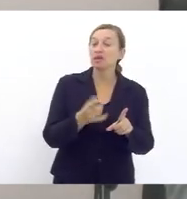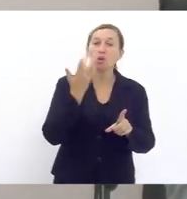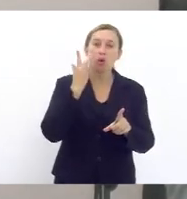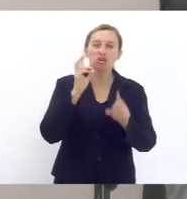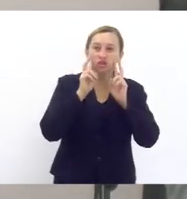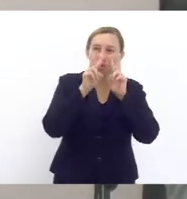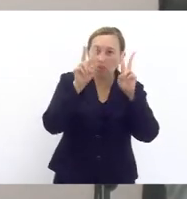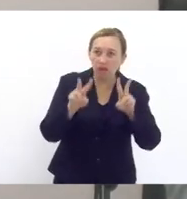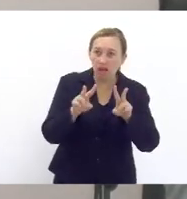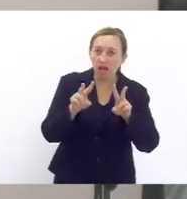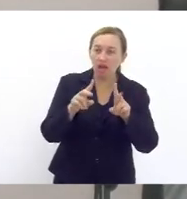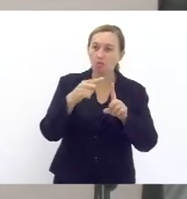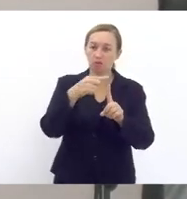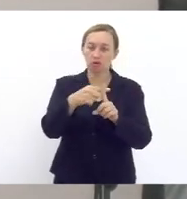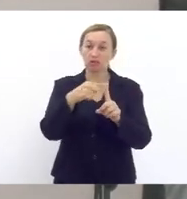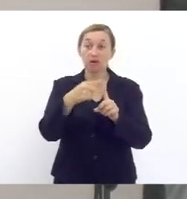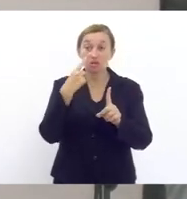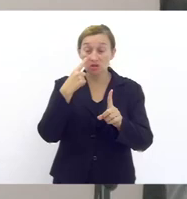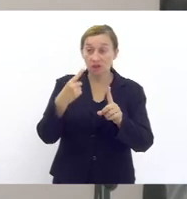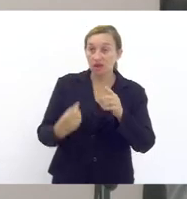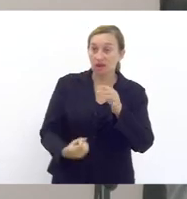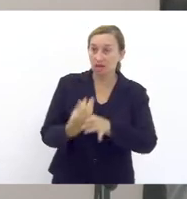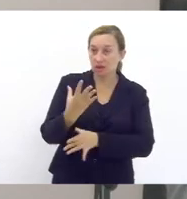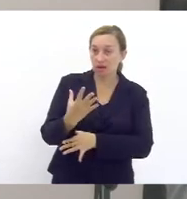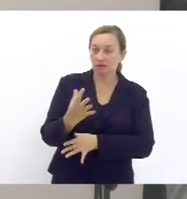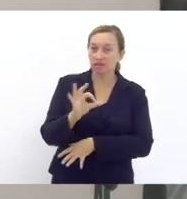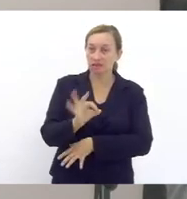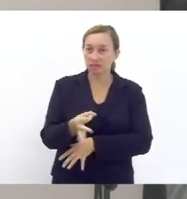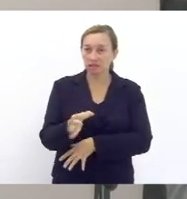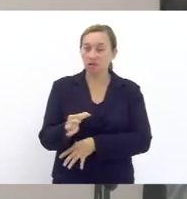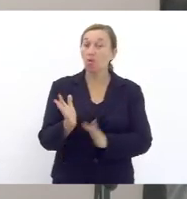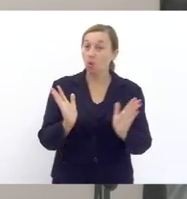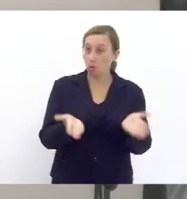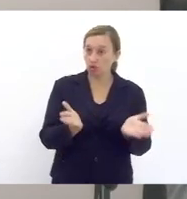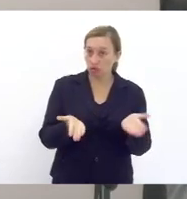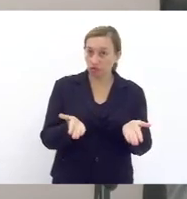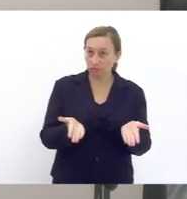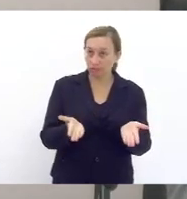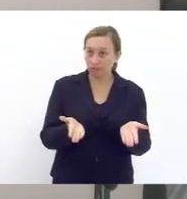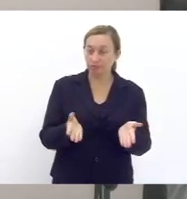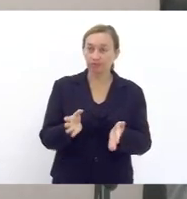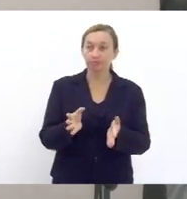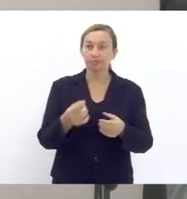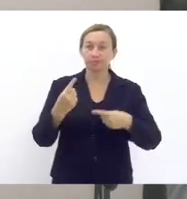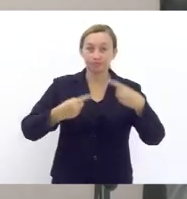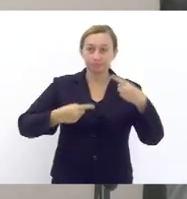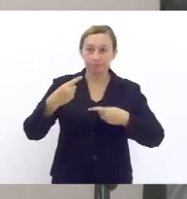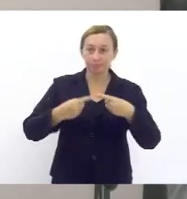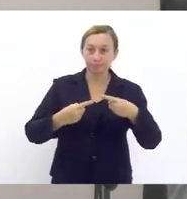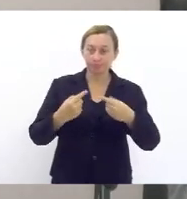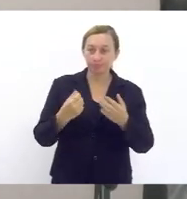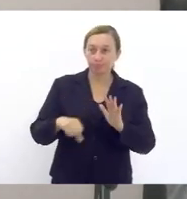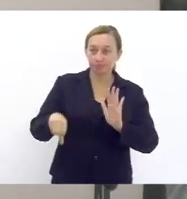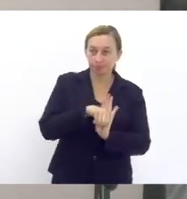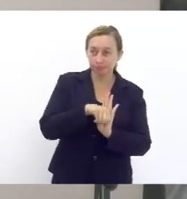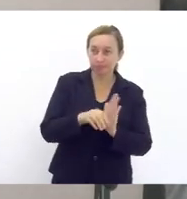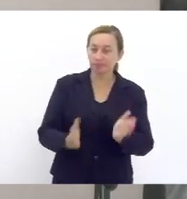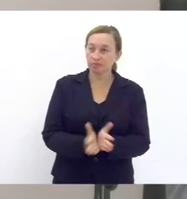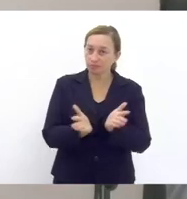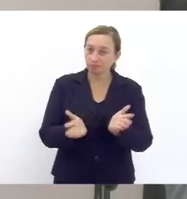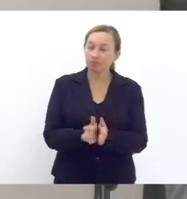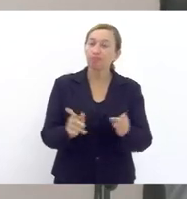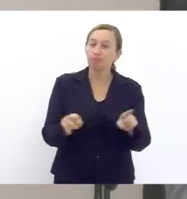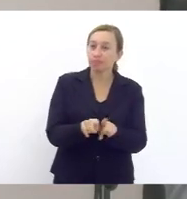tem que olhar pela positividade daquilo que a gente vai construir efetivamente hoje a política de criminalização da pobreza passa também